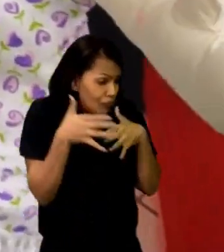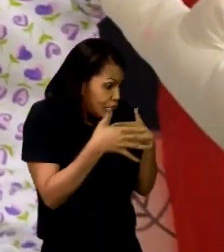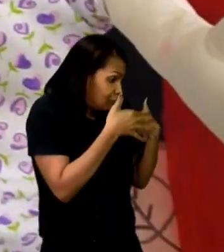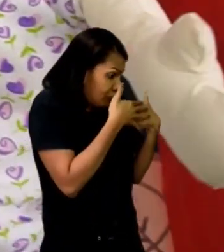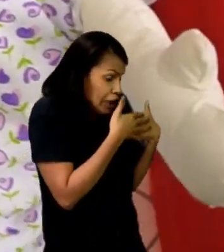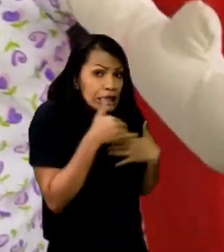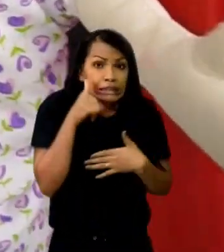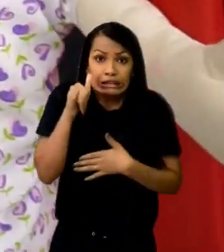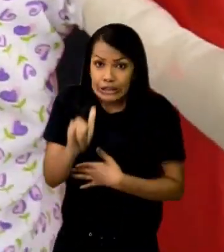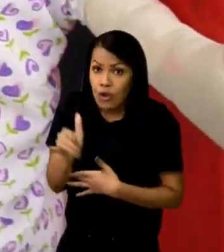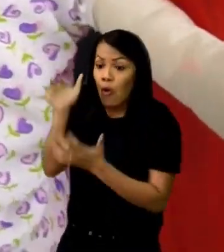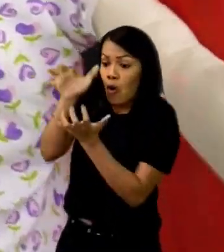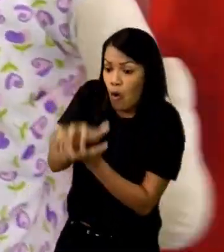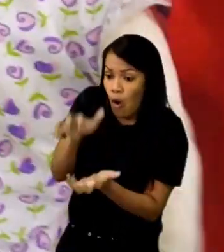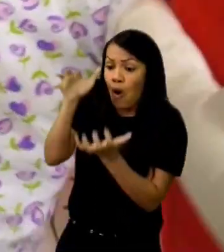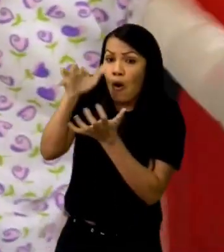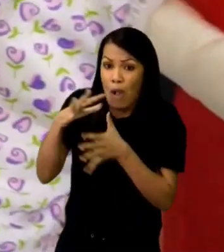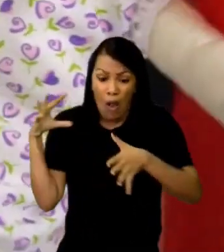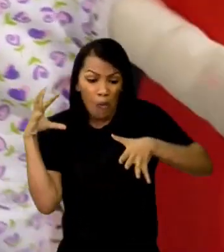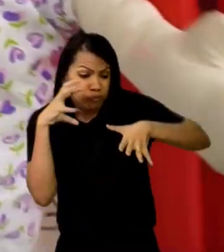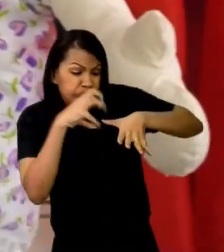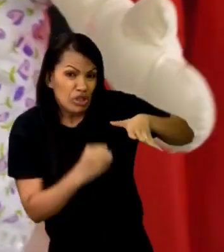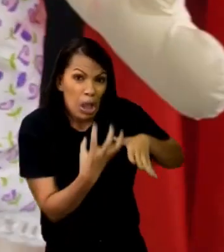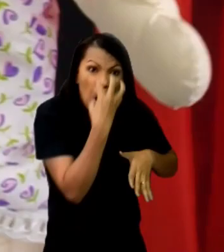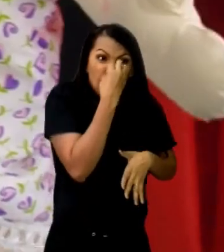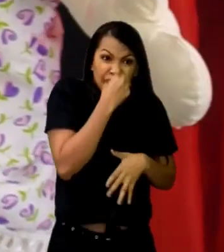jacaré come seu nariz e o dedão do pé.